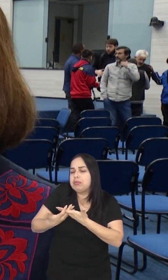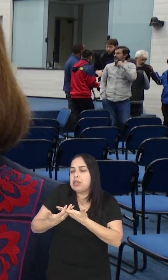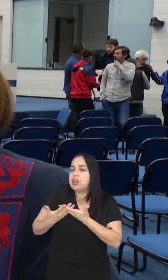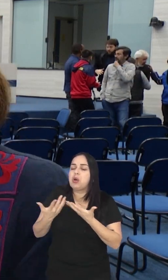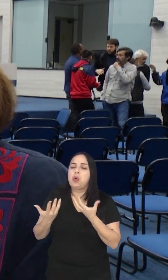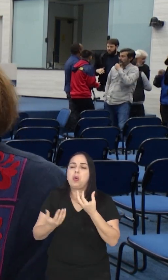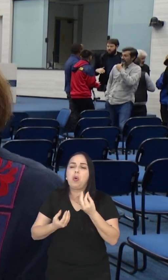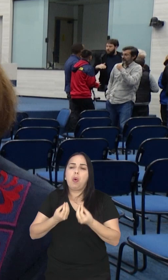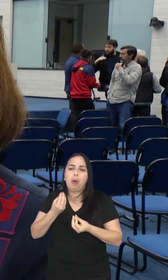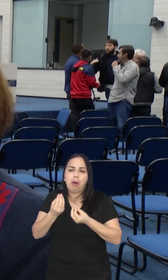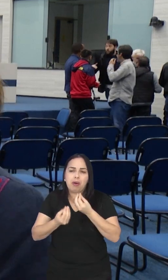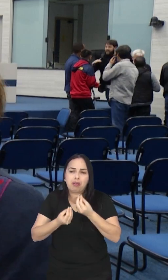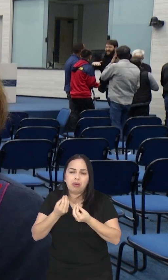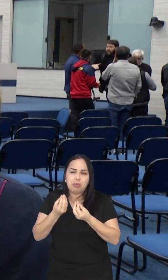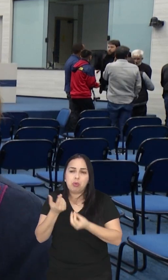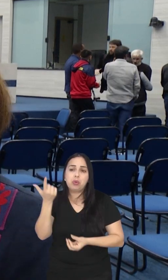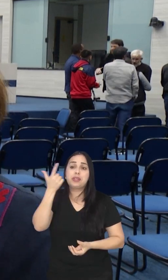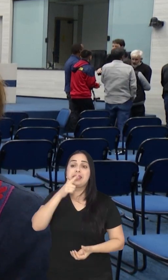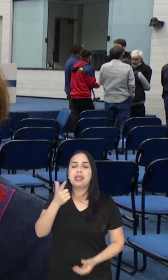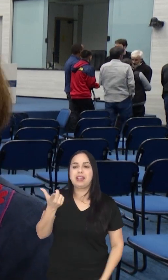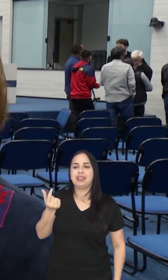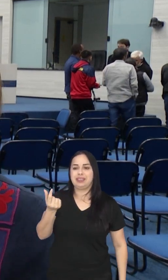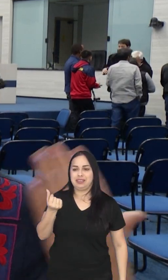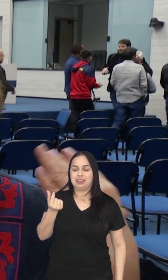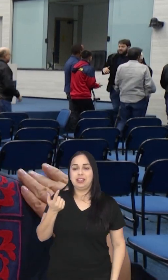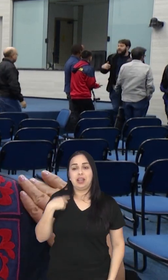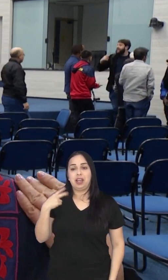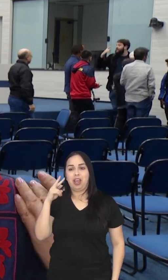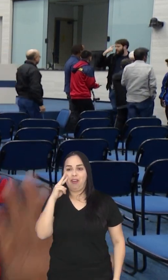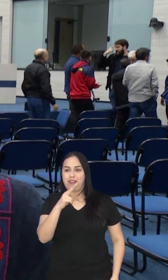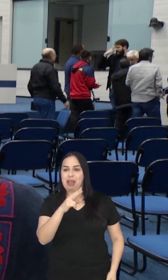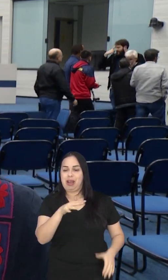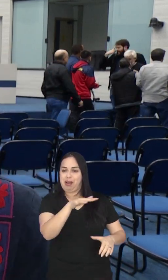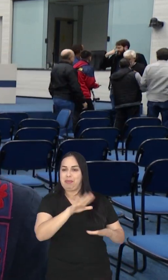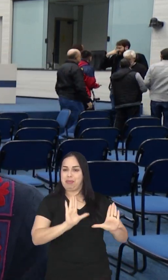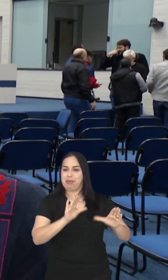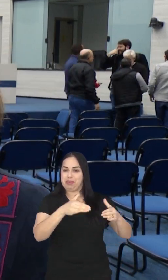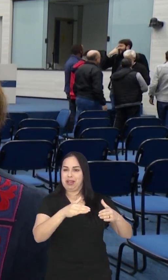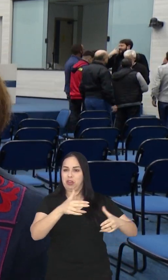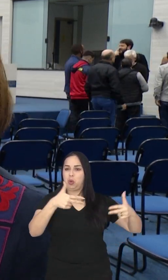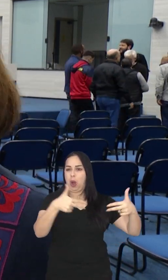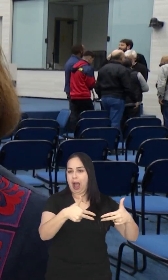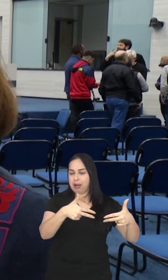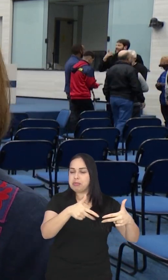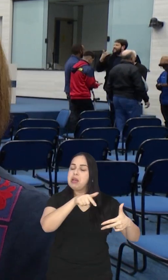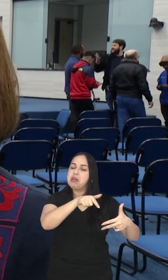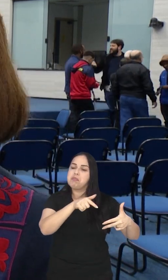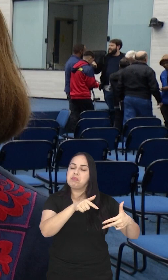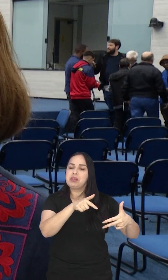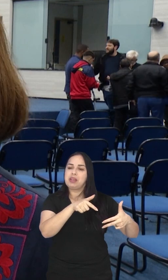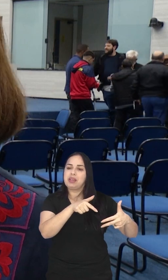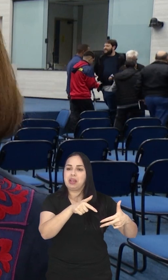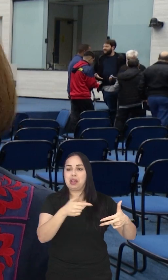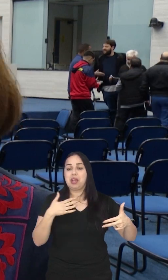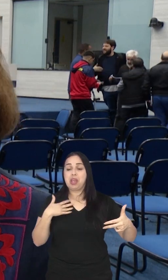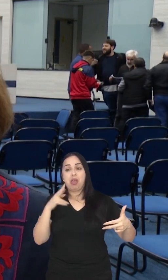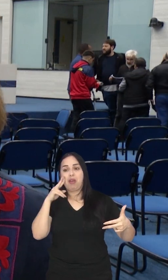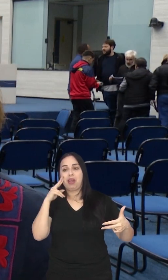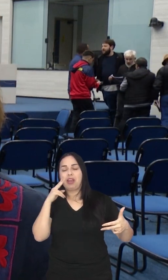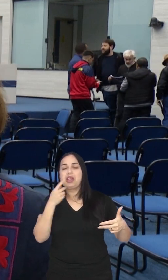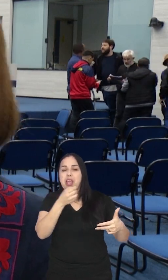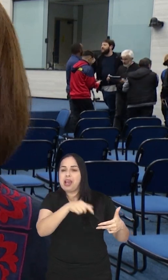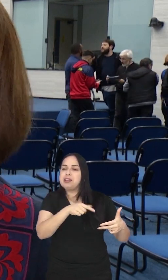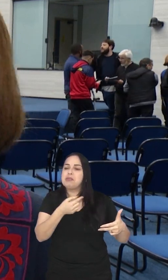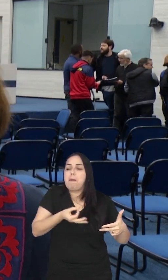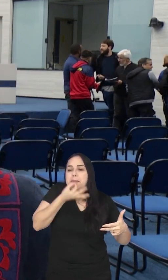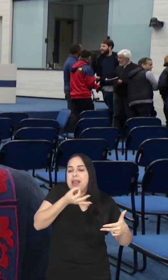de como você vai chegar lá para chegar no recurso né eu vi aqui o pessoal do Rap eles estão ali é assim que bom